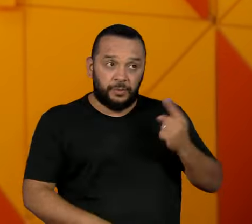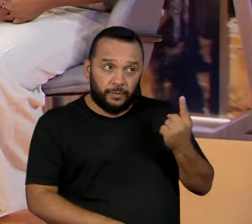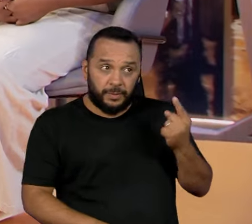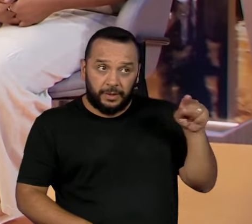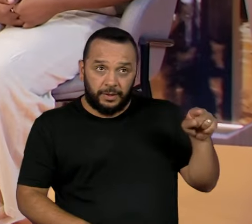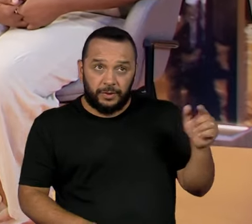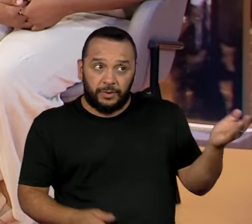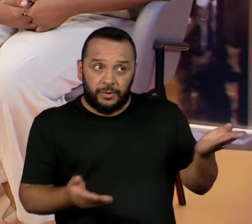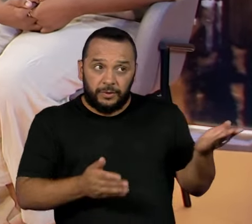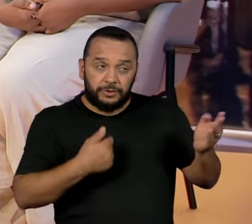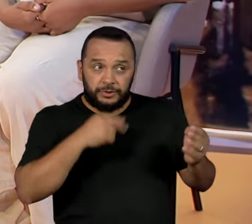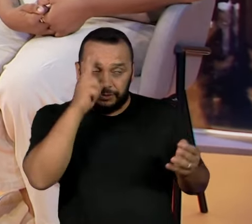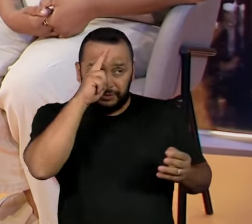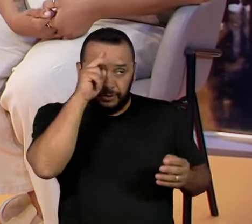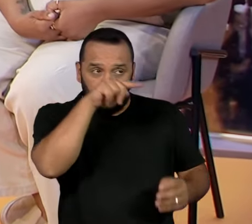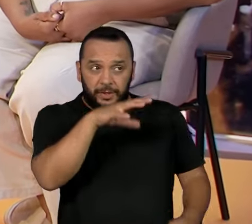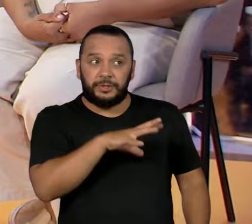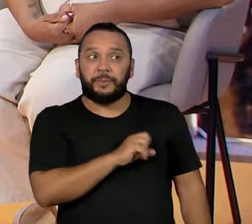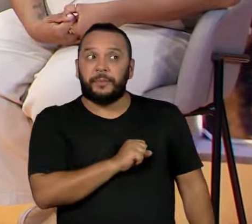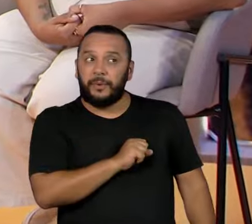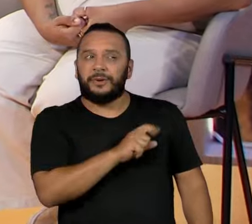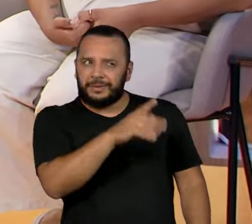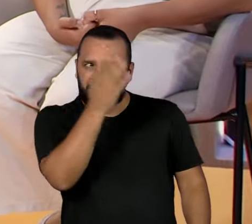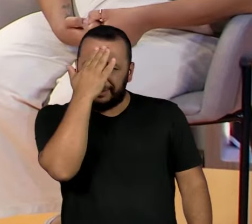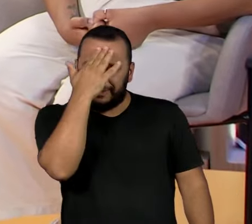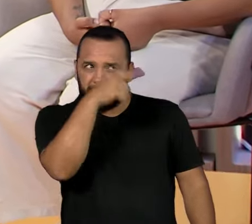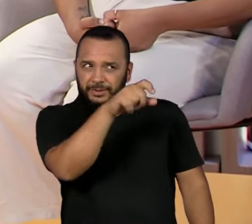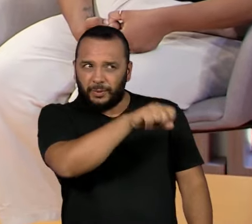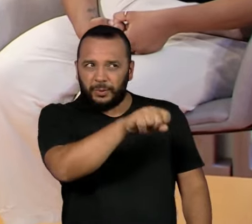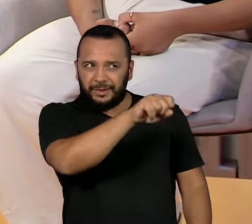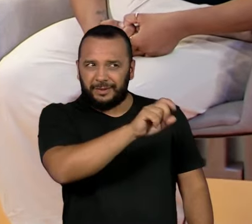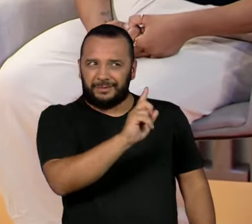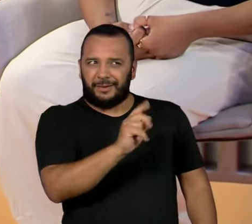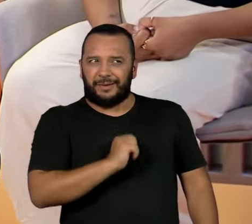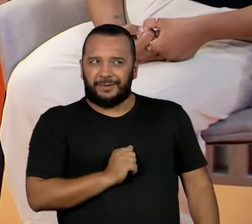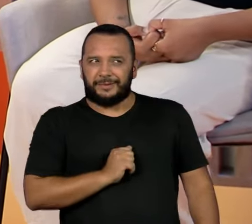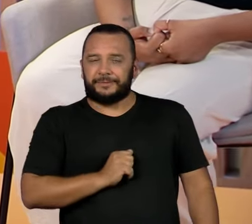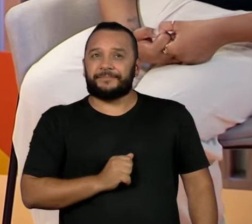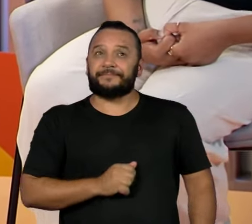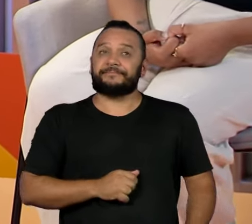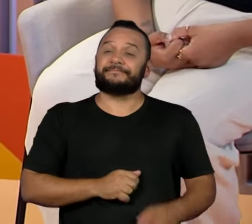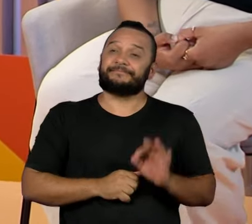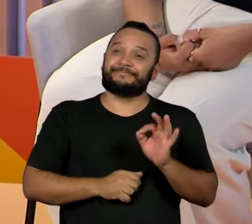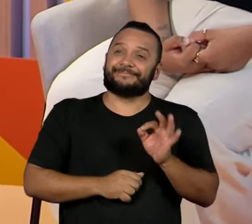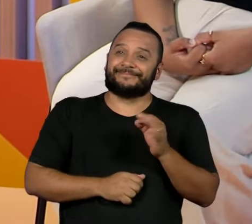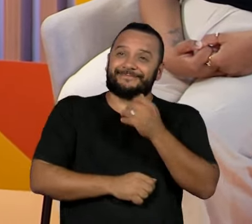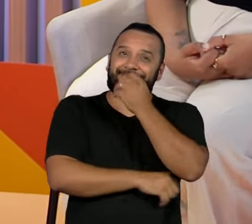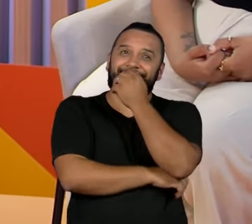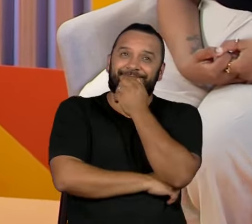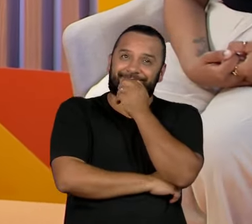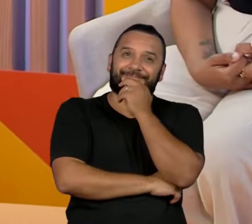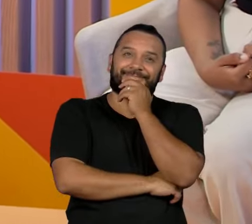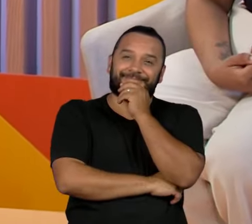Marco? Uma história dessa daí? Porque eu sei que você não está sozinha. Pois é.